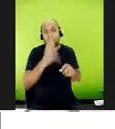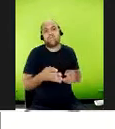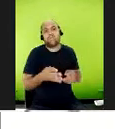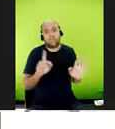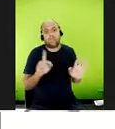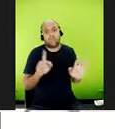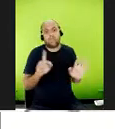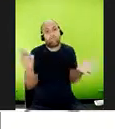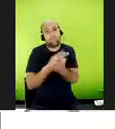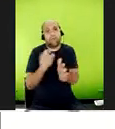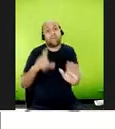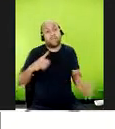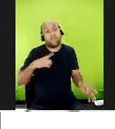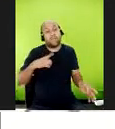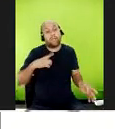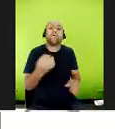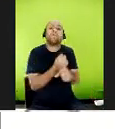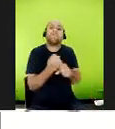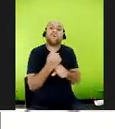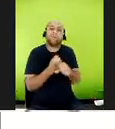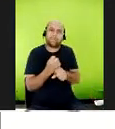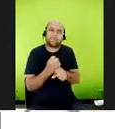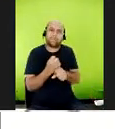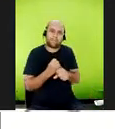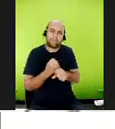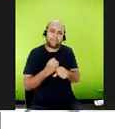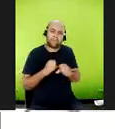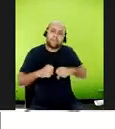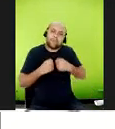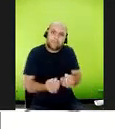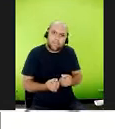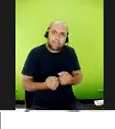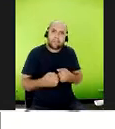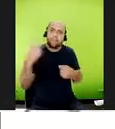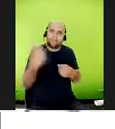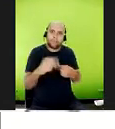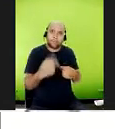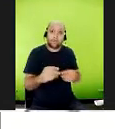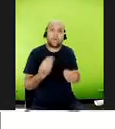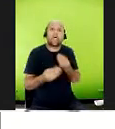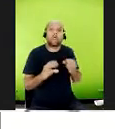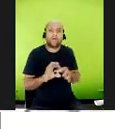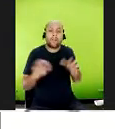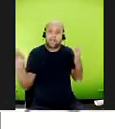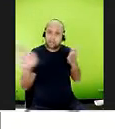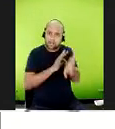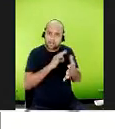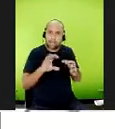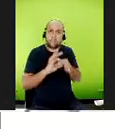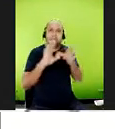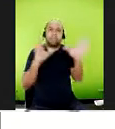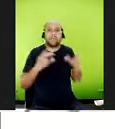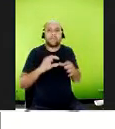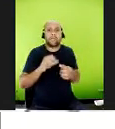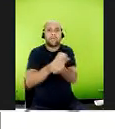são quantos anos ele se sendo tratados como força com o músculo O que que a abolição dos escravos e não conseguiu